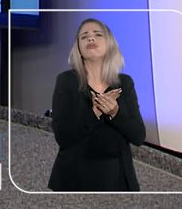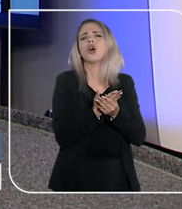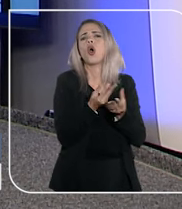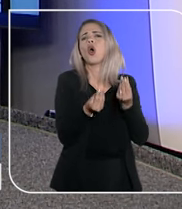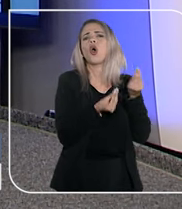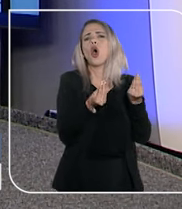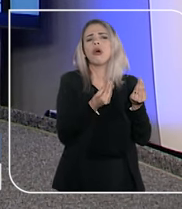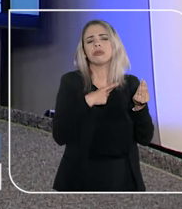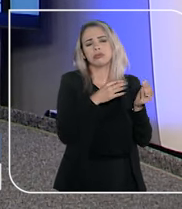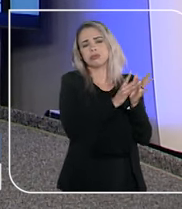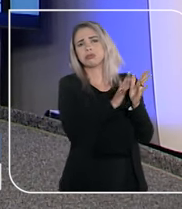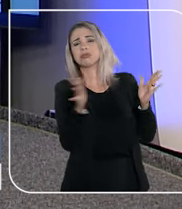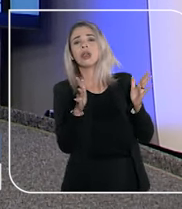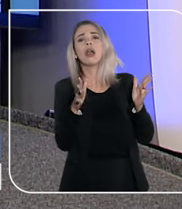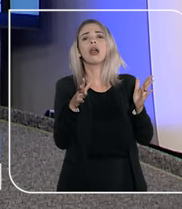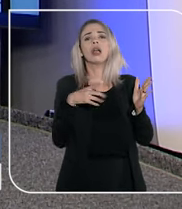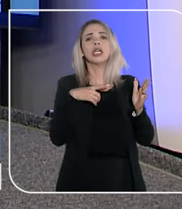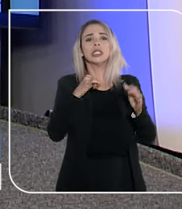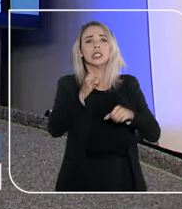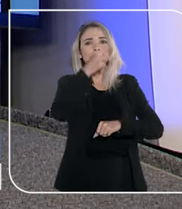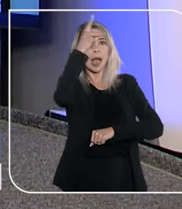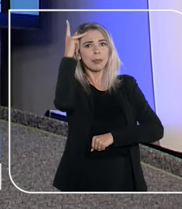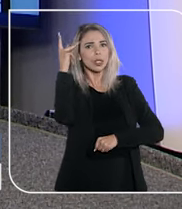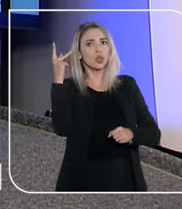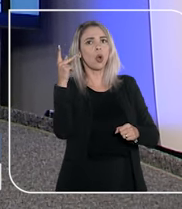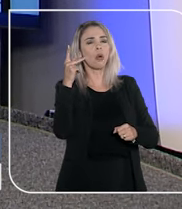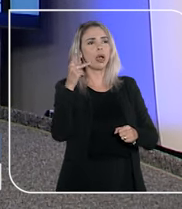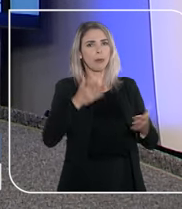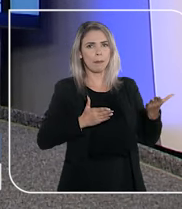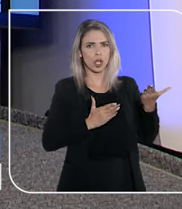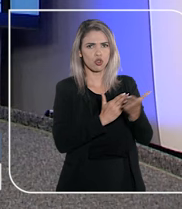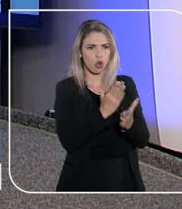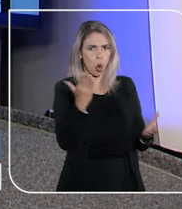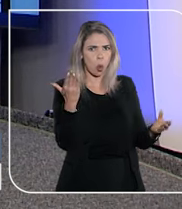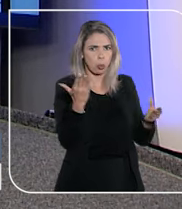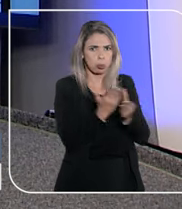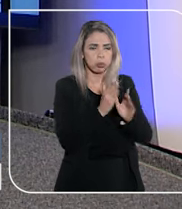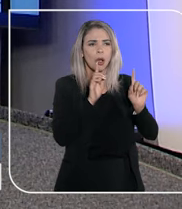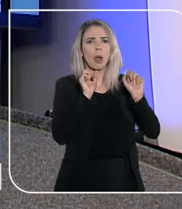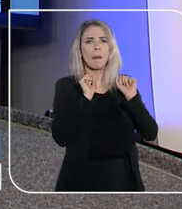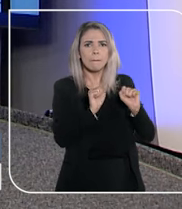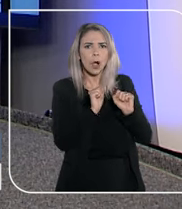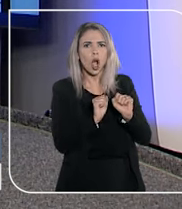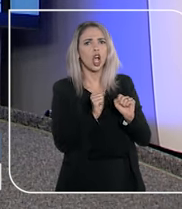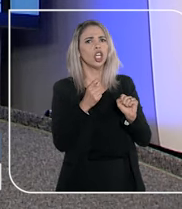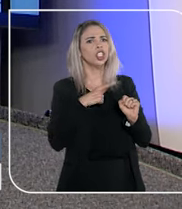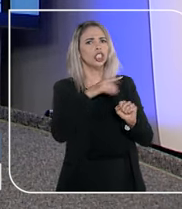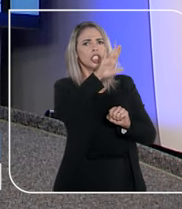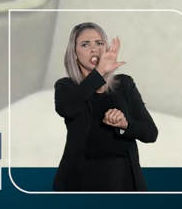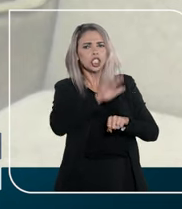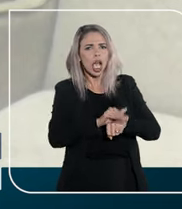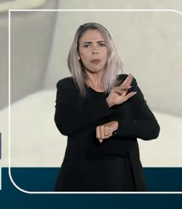essa distribuição das vagas? Né? Esse candidato sub judice, ele tem direito à nomeação, à posse, enfim?